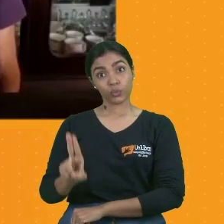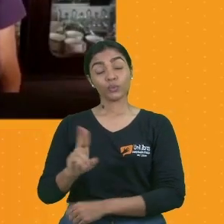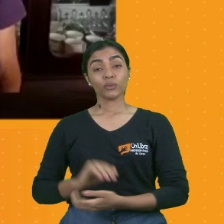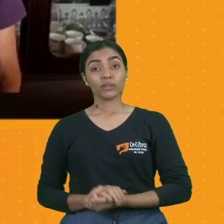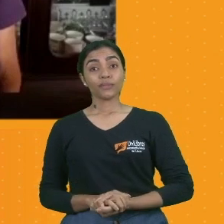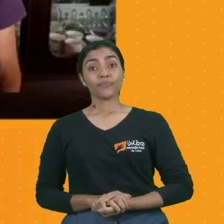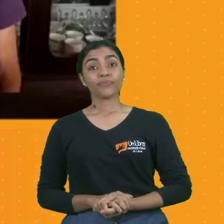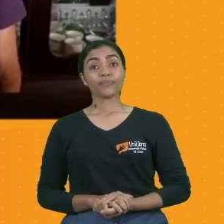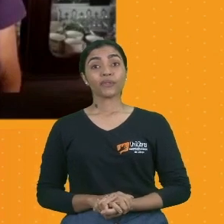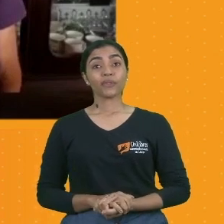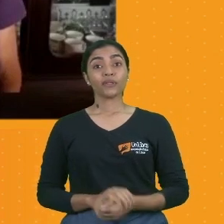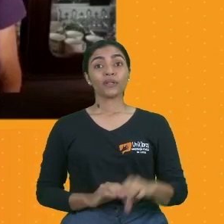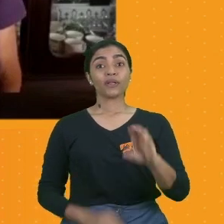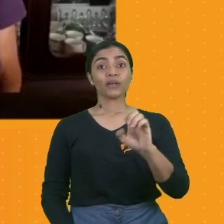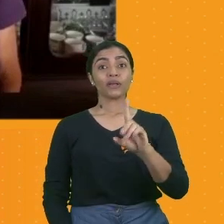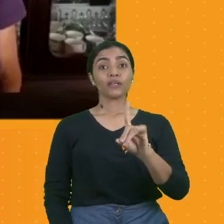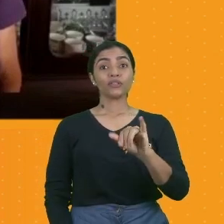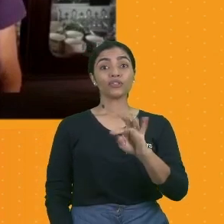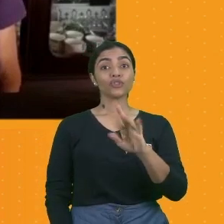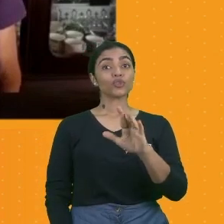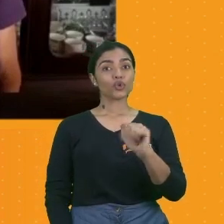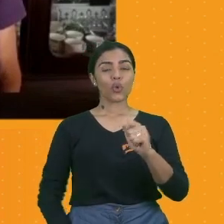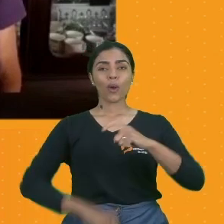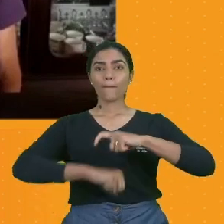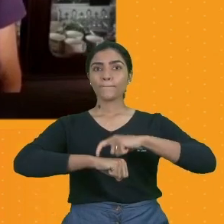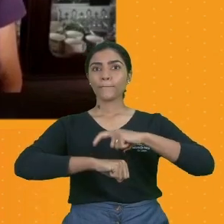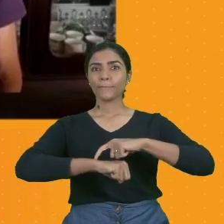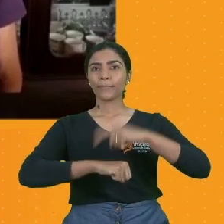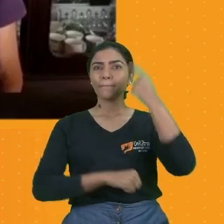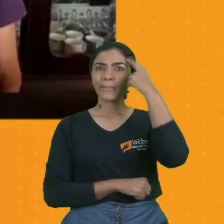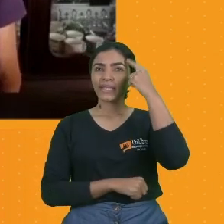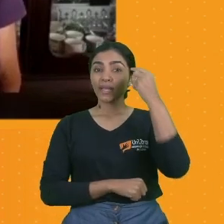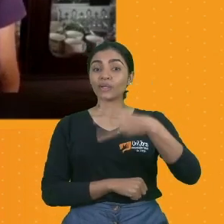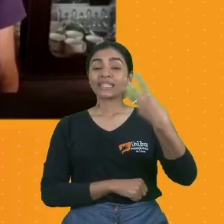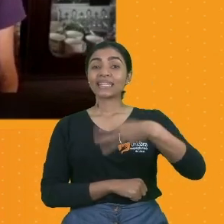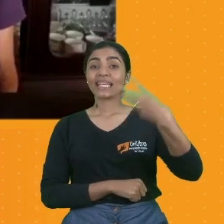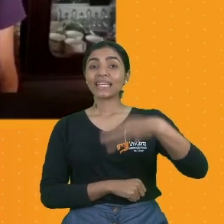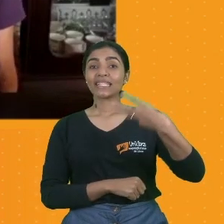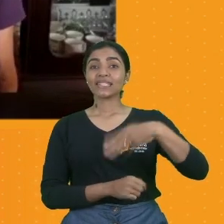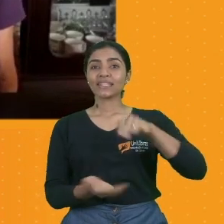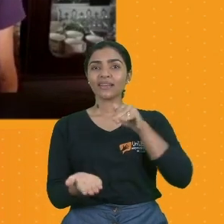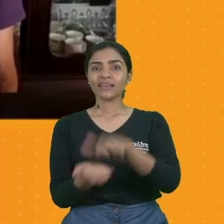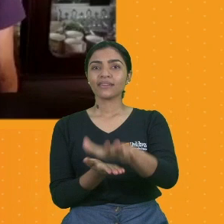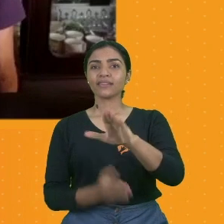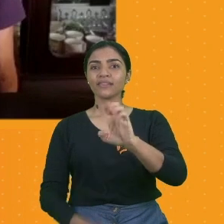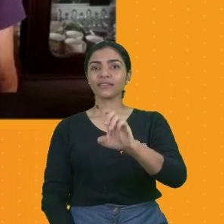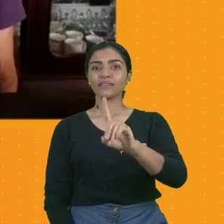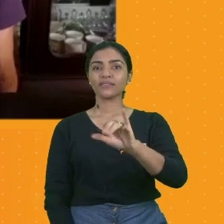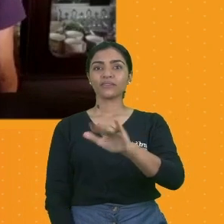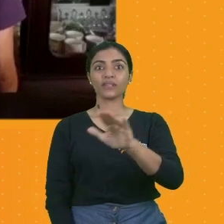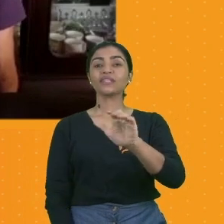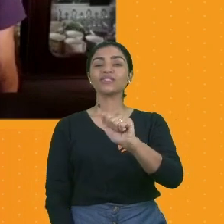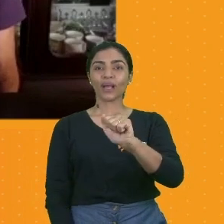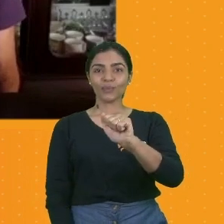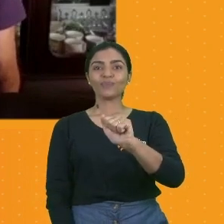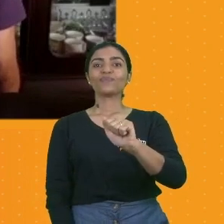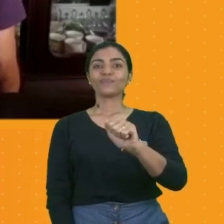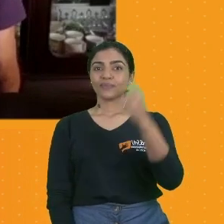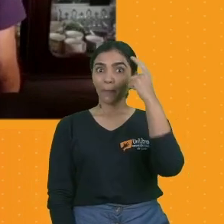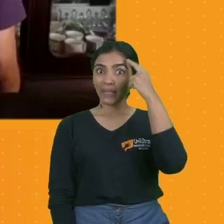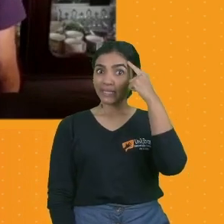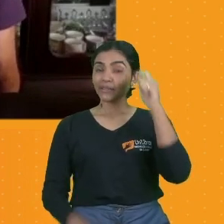sabe que a editora nesse momento tá pensando numa terceira Edição acabou de publicar de